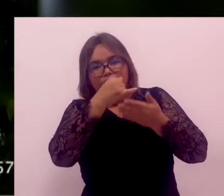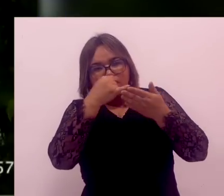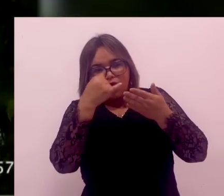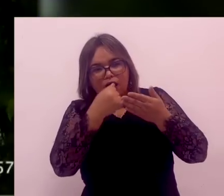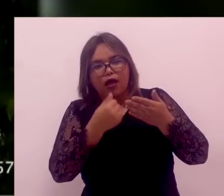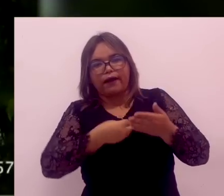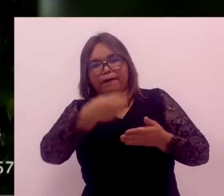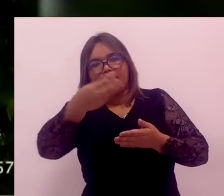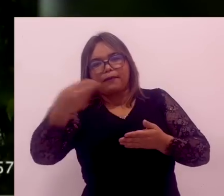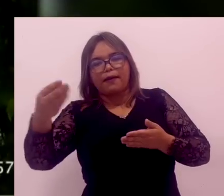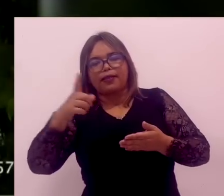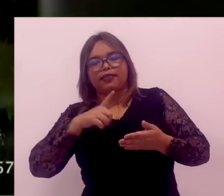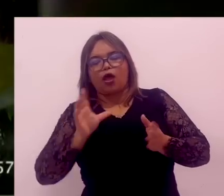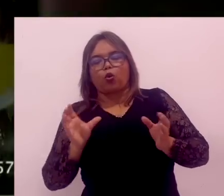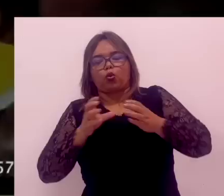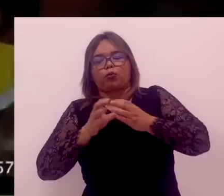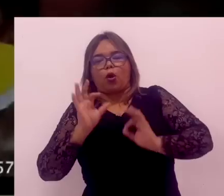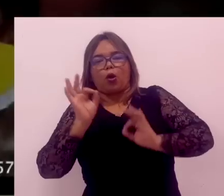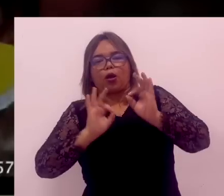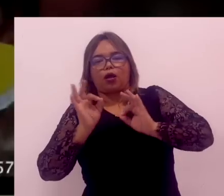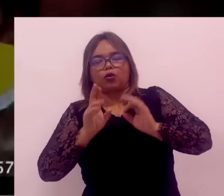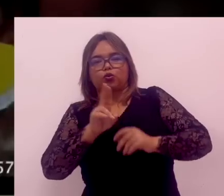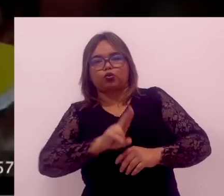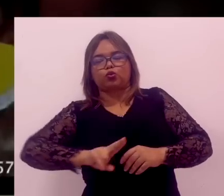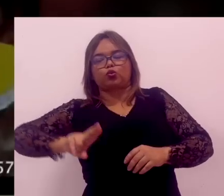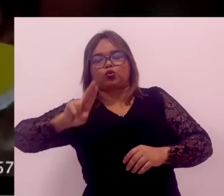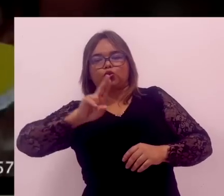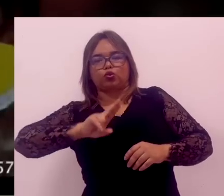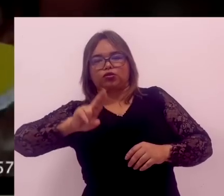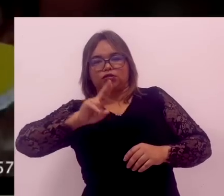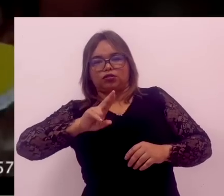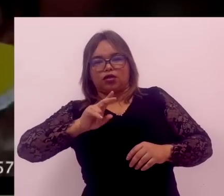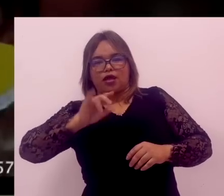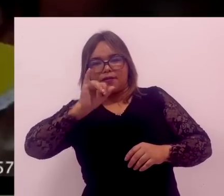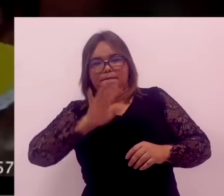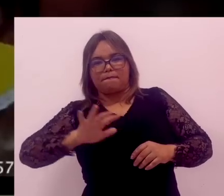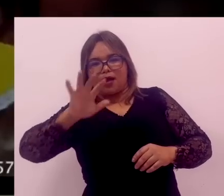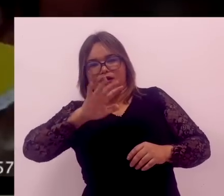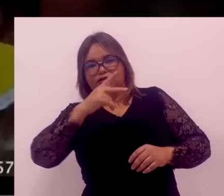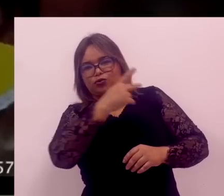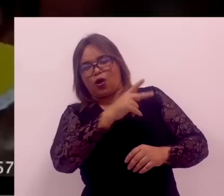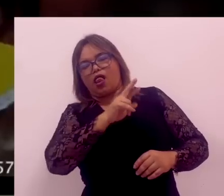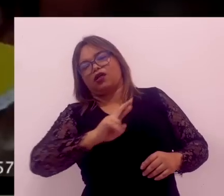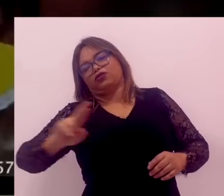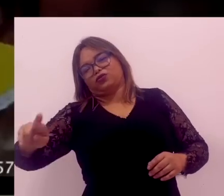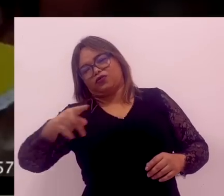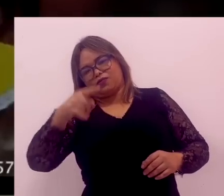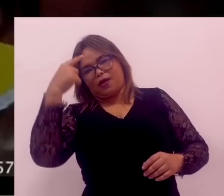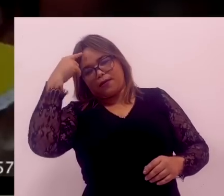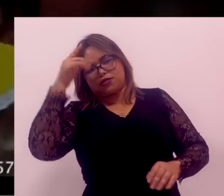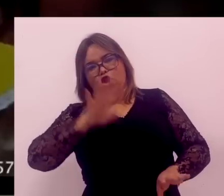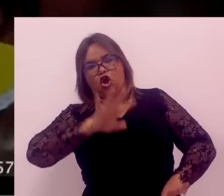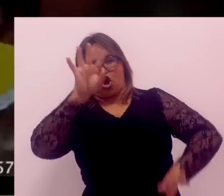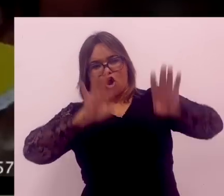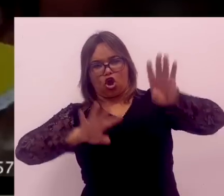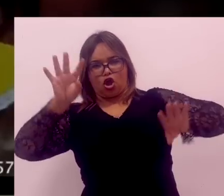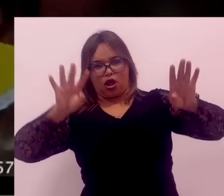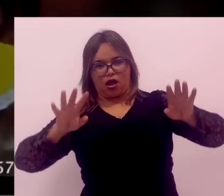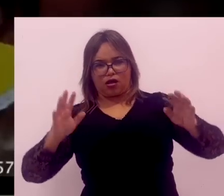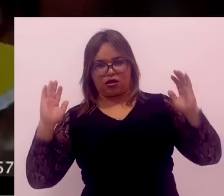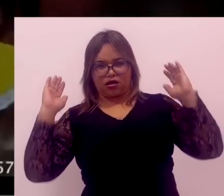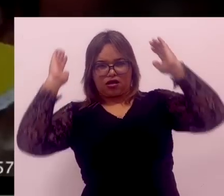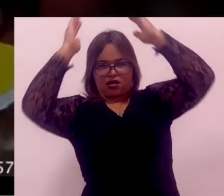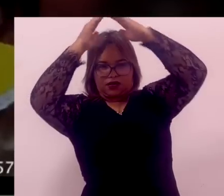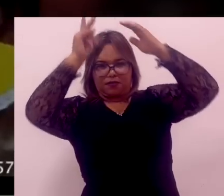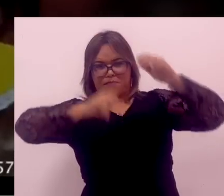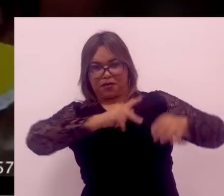sua religião. E se você achava que esse coral do Papa era patrocinado pela Volkswagen, é melhor pensar de novo.